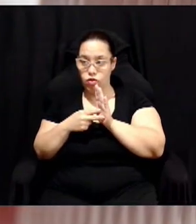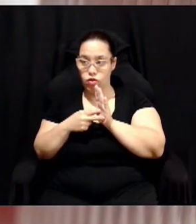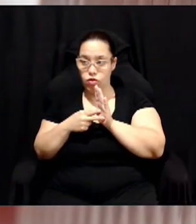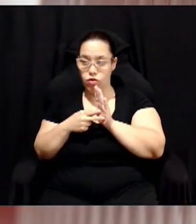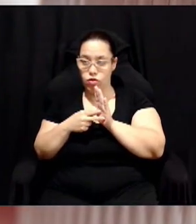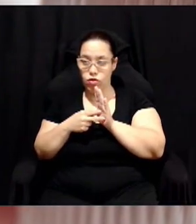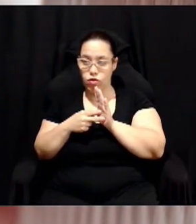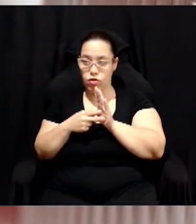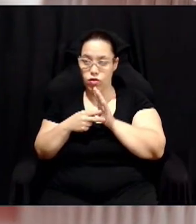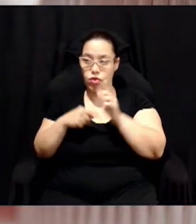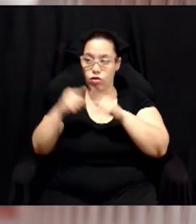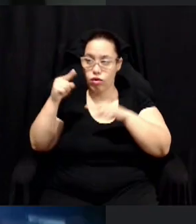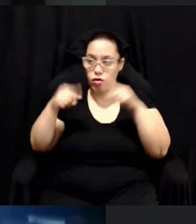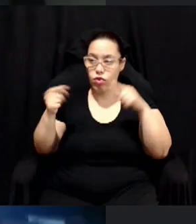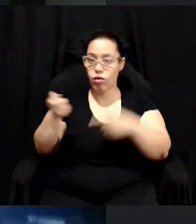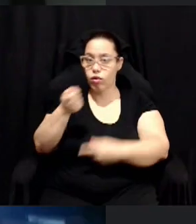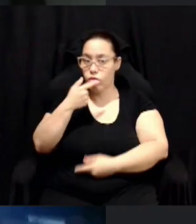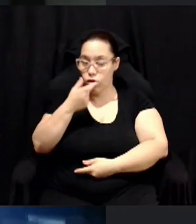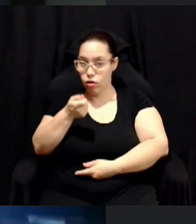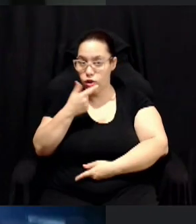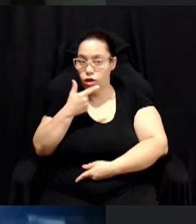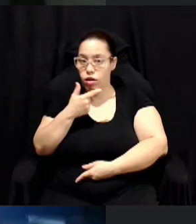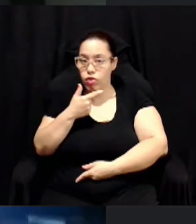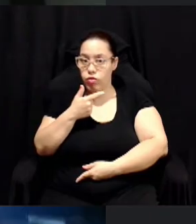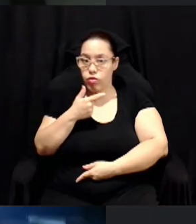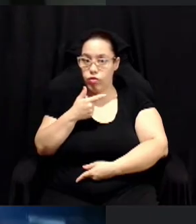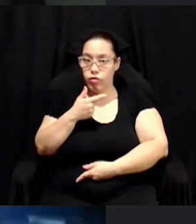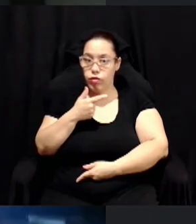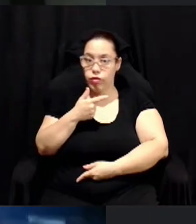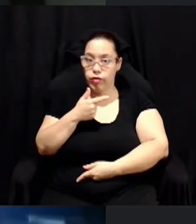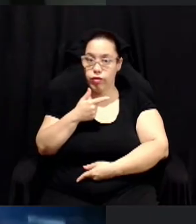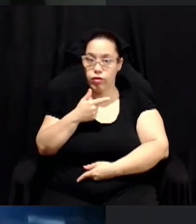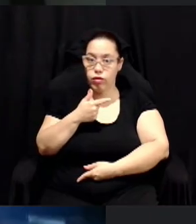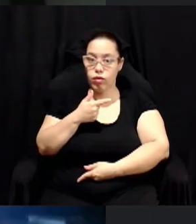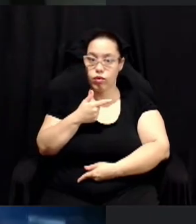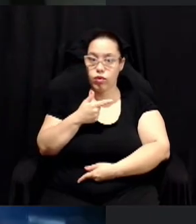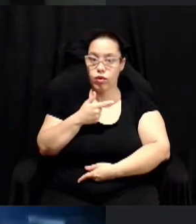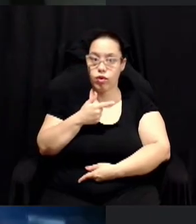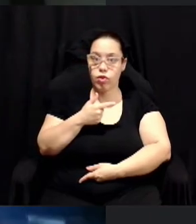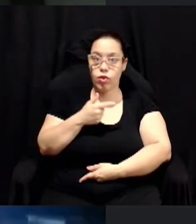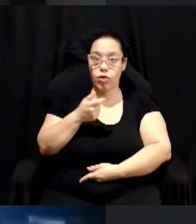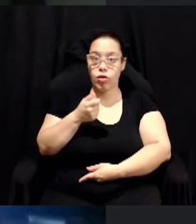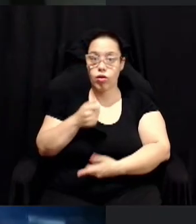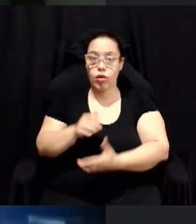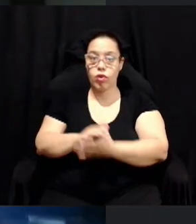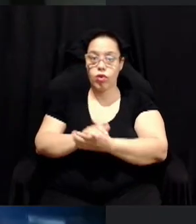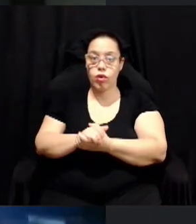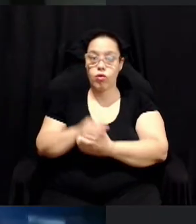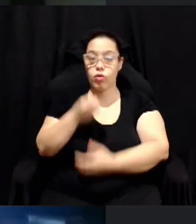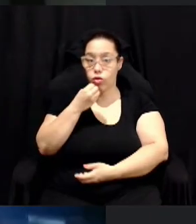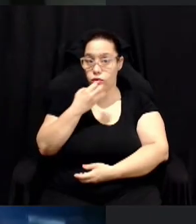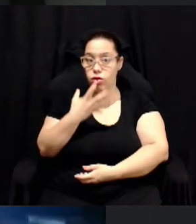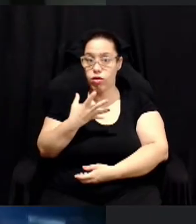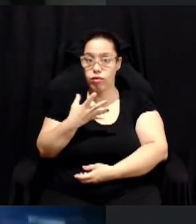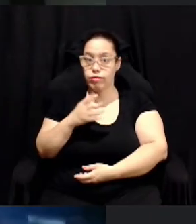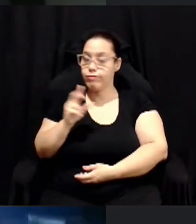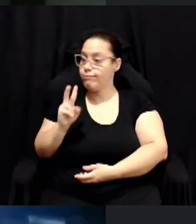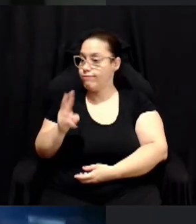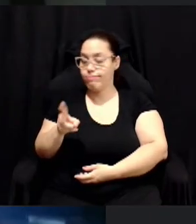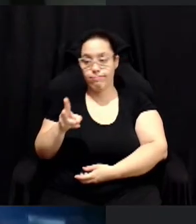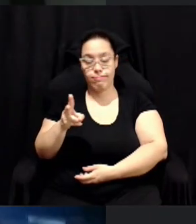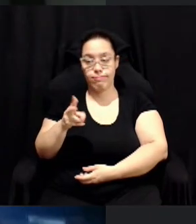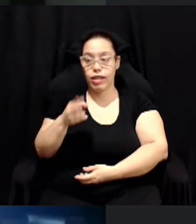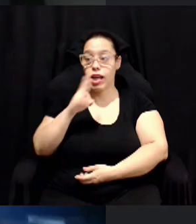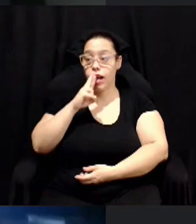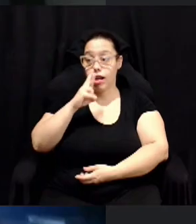em relação à medicação. Então quando eu estou sob efeito da medicação, eu fico muito bem, mas nem sempre a resposta é